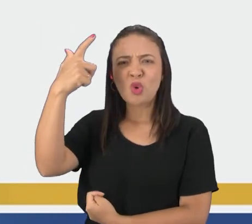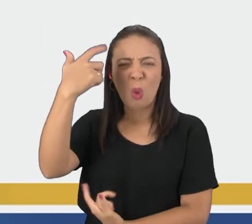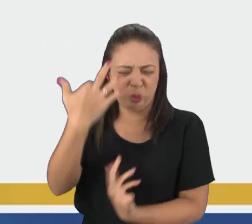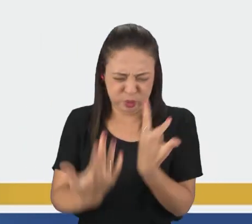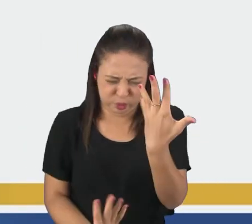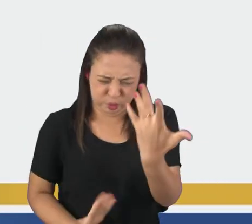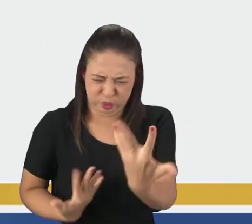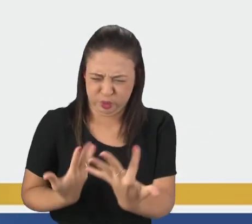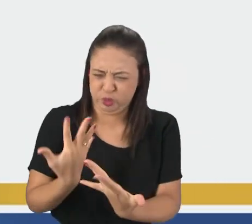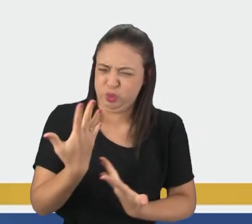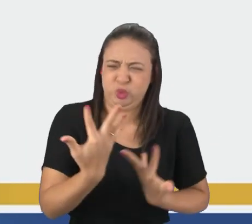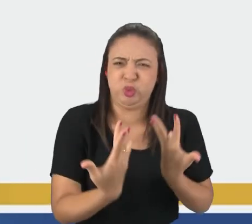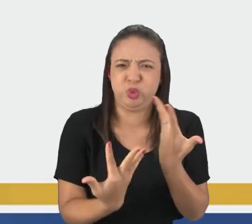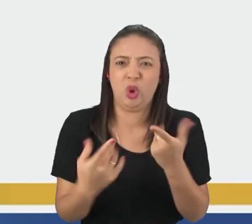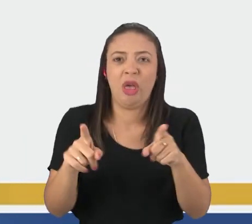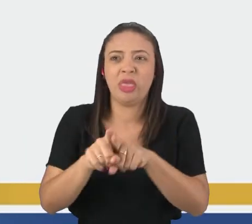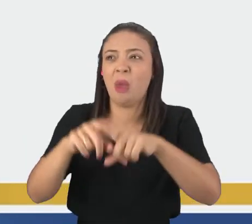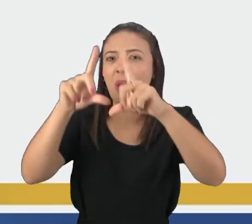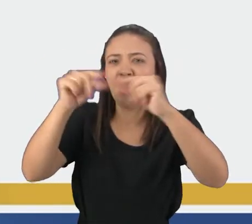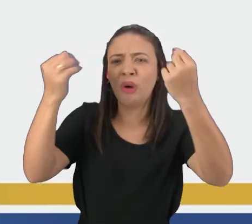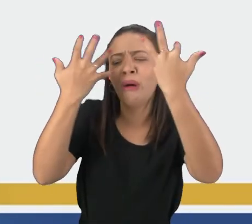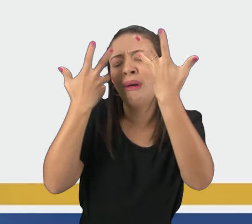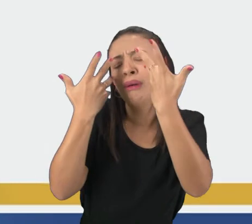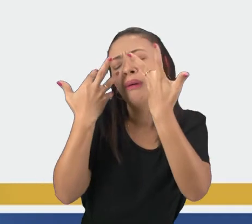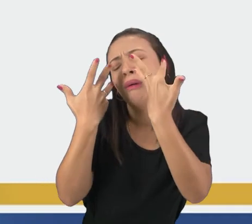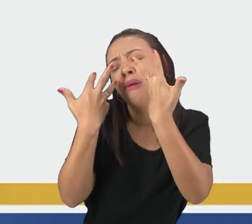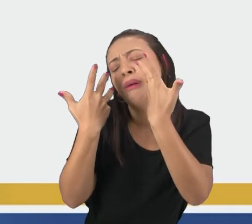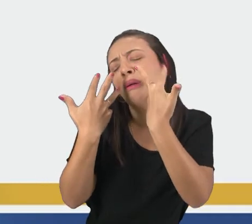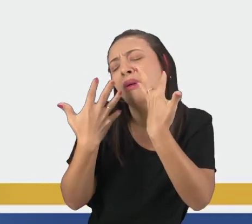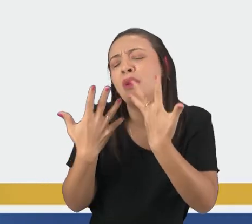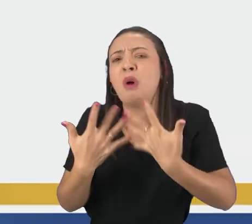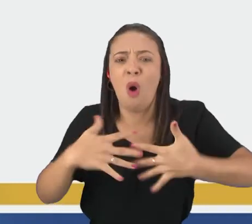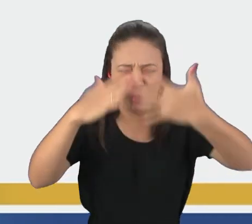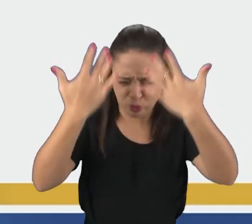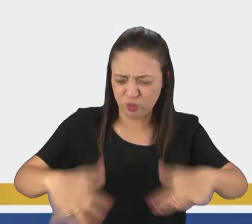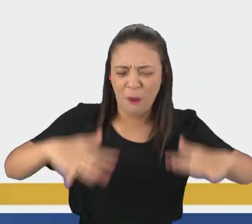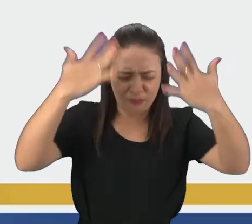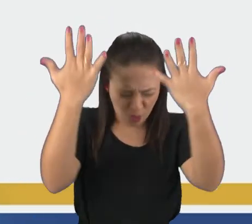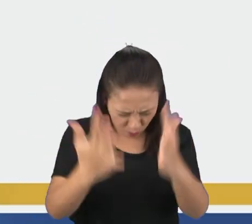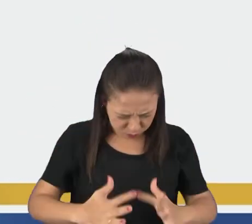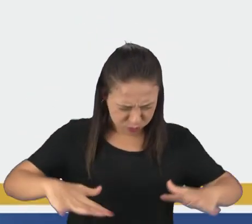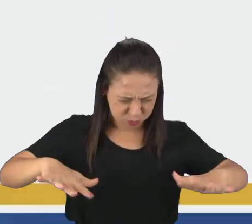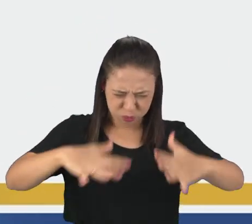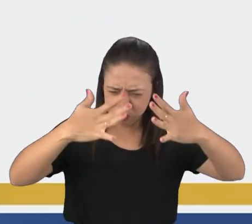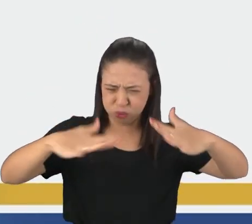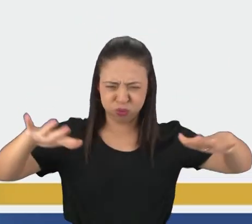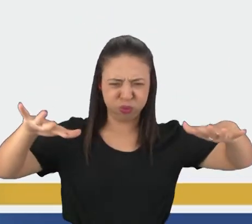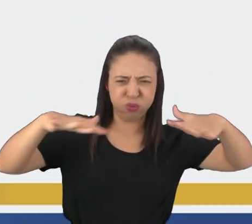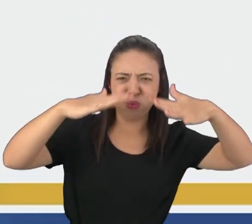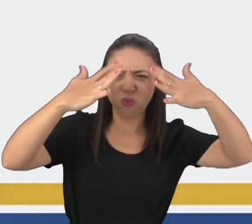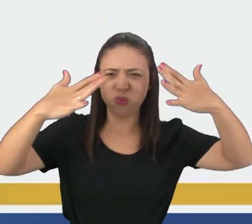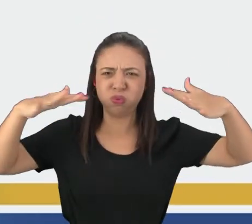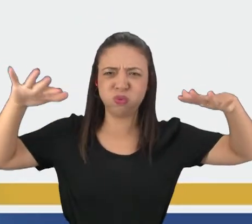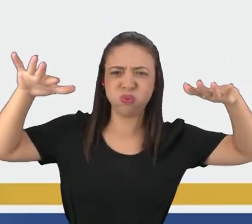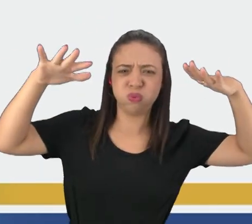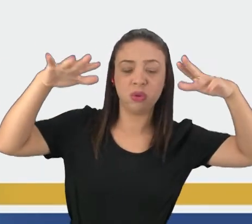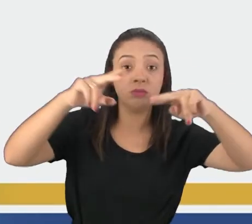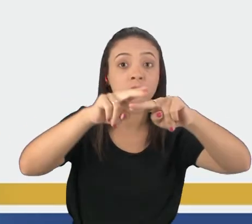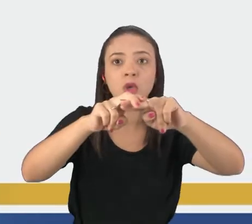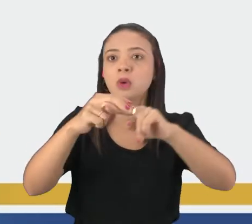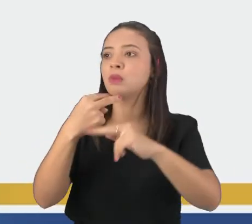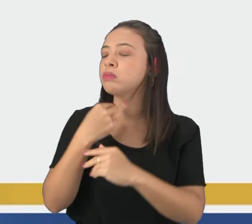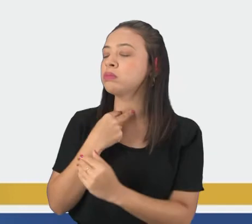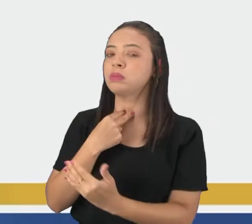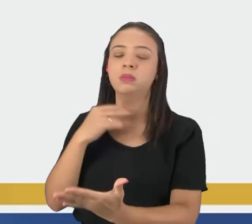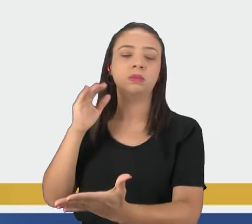queimar tudo, e a lua, com as suas lágrimas, inundaria toda a terra. Por isso não podem